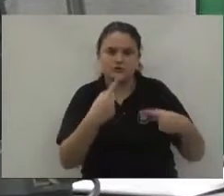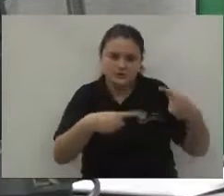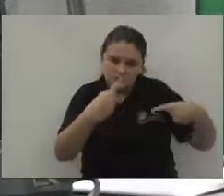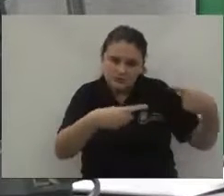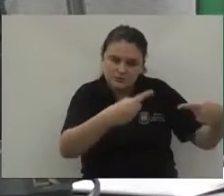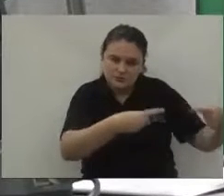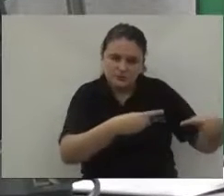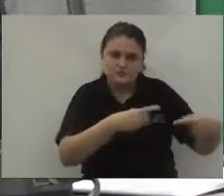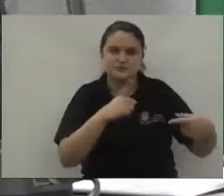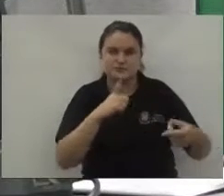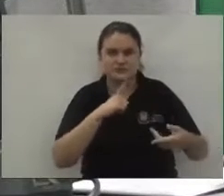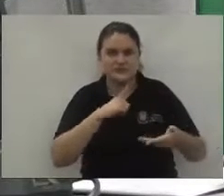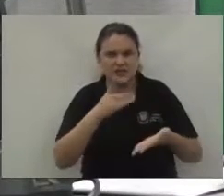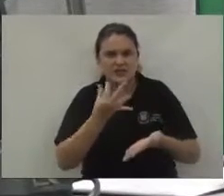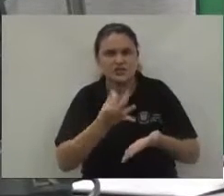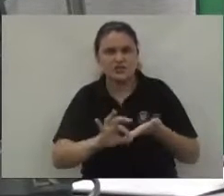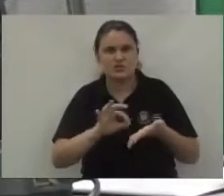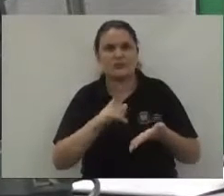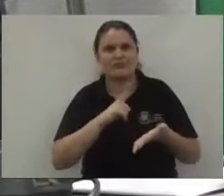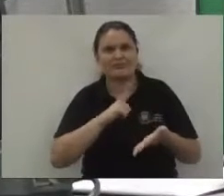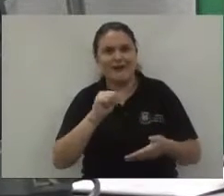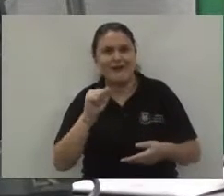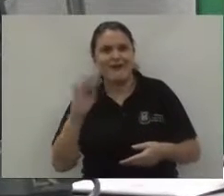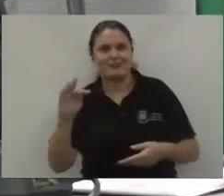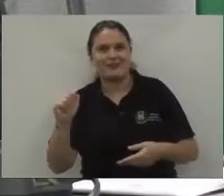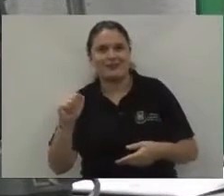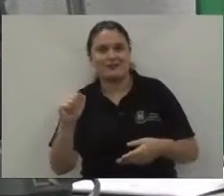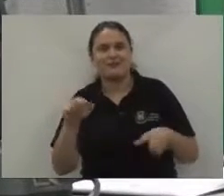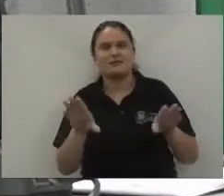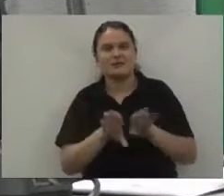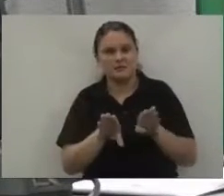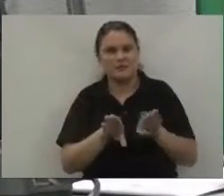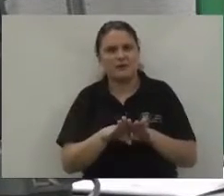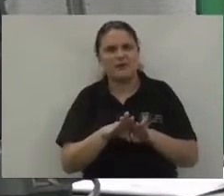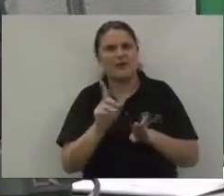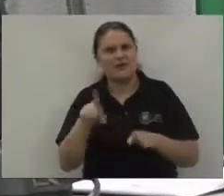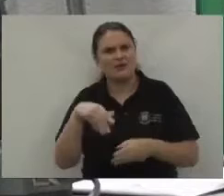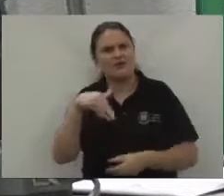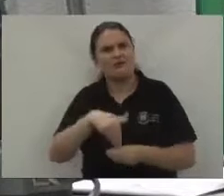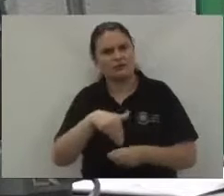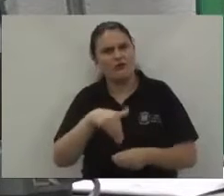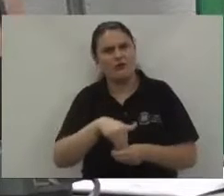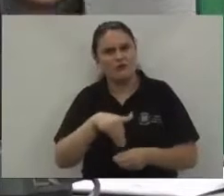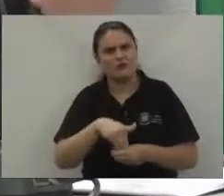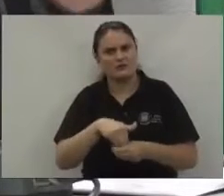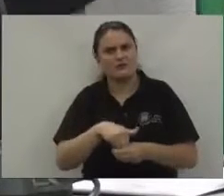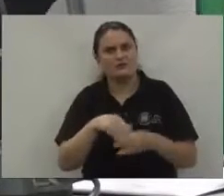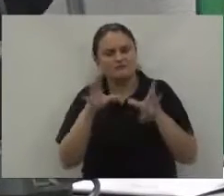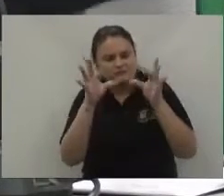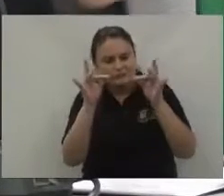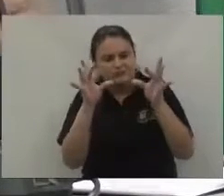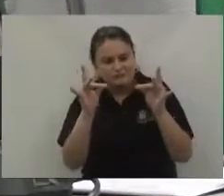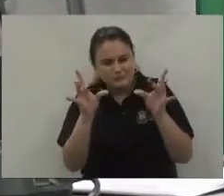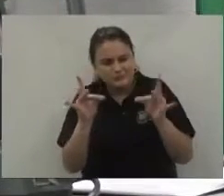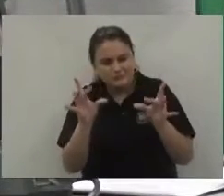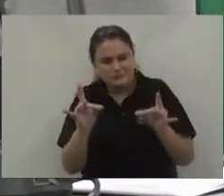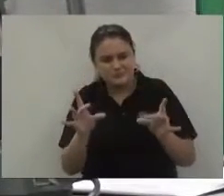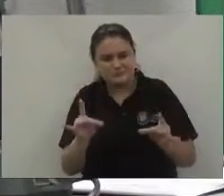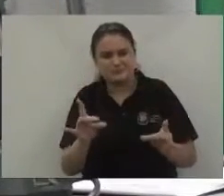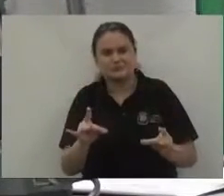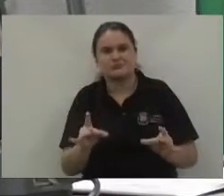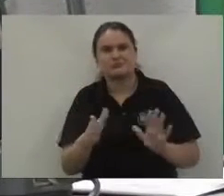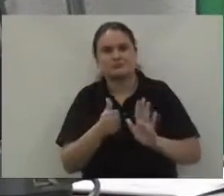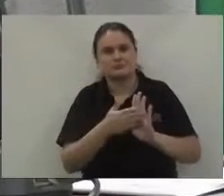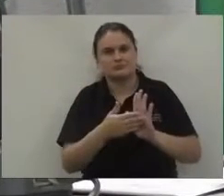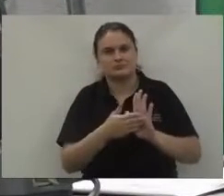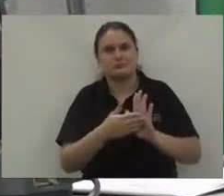e tem registro em ata daquilo que foi, inclusive é votado os detalhes que são